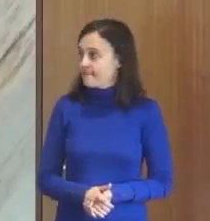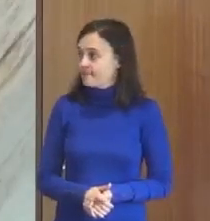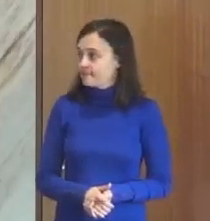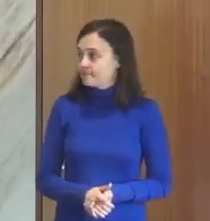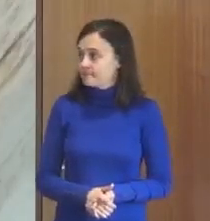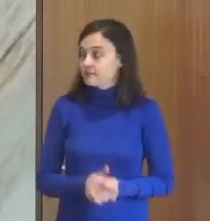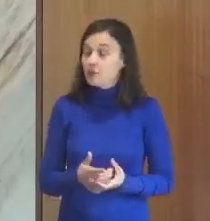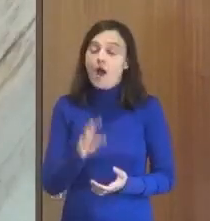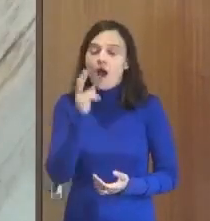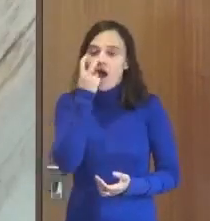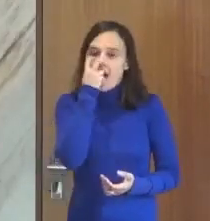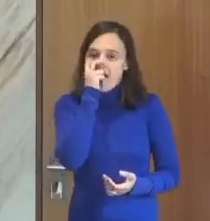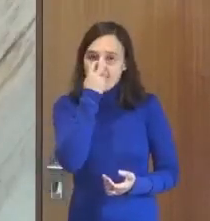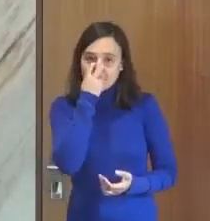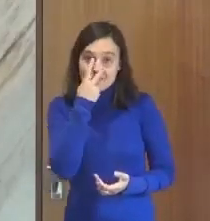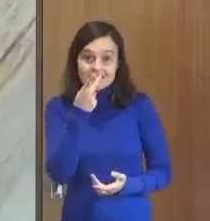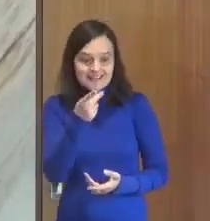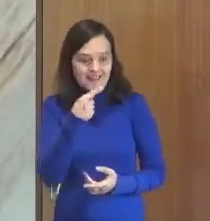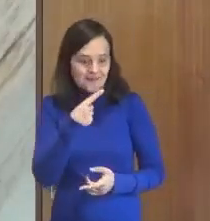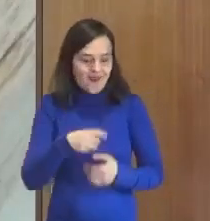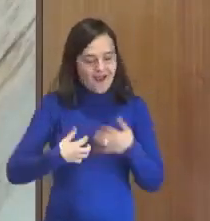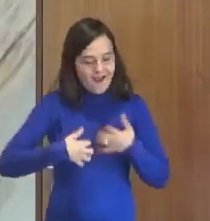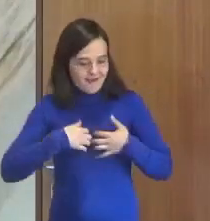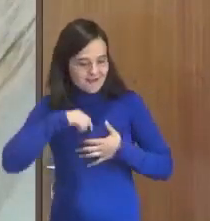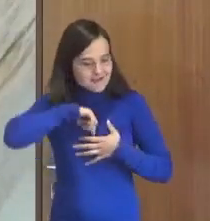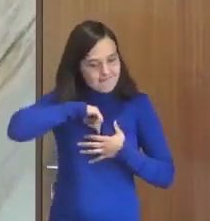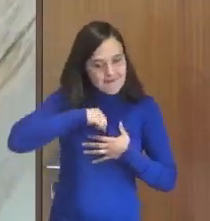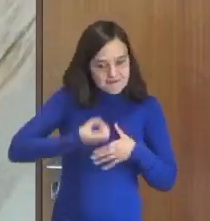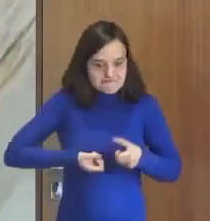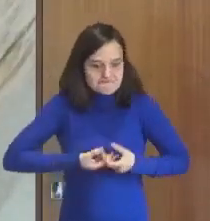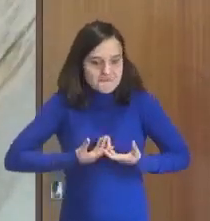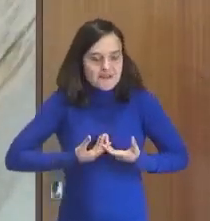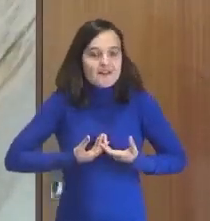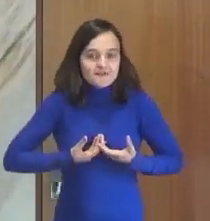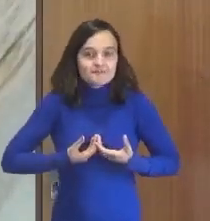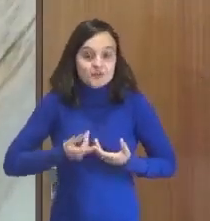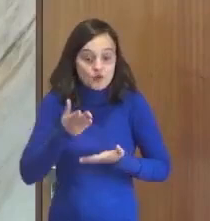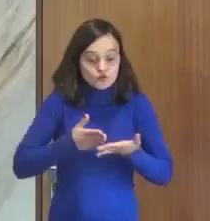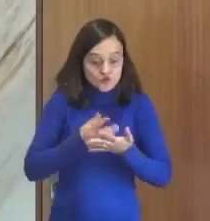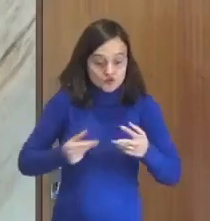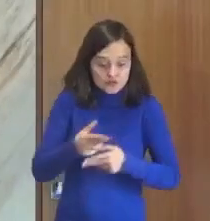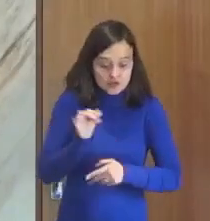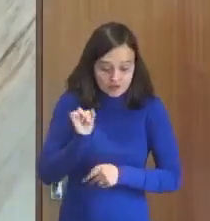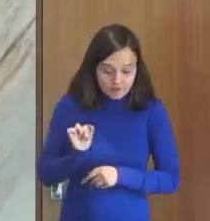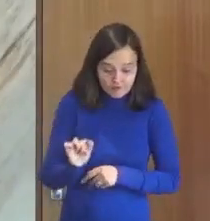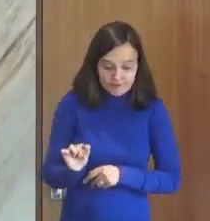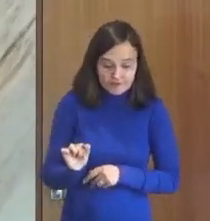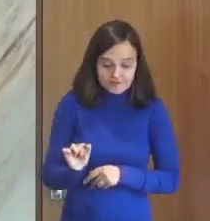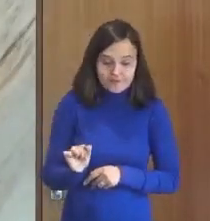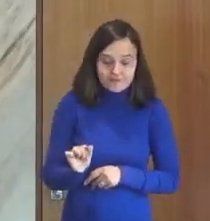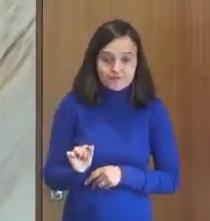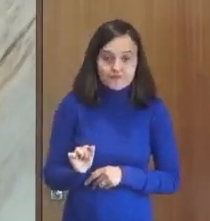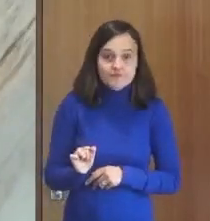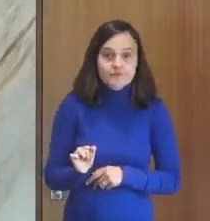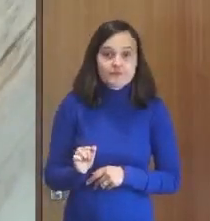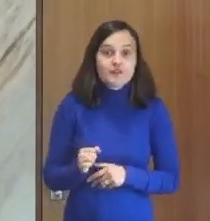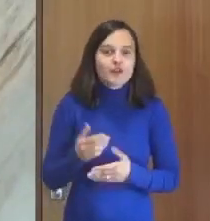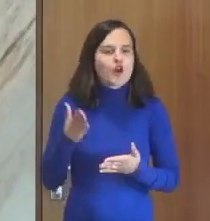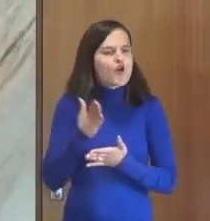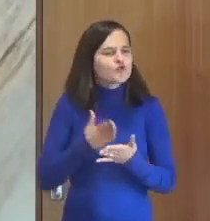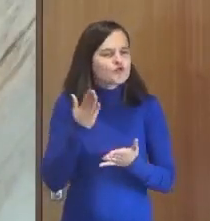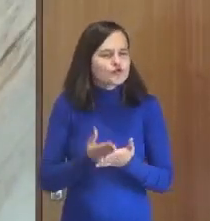que a curiosidade vos mova a ler o Viriato Trágico, ou pelo menos os seus estudos críticos, e que saiam muitos